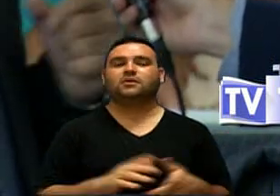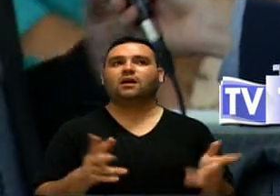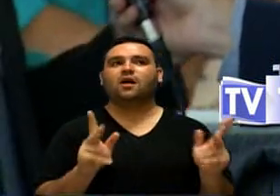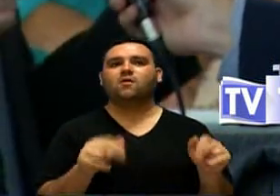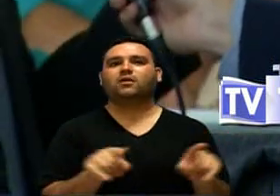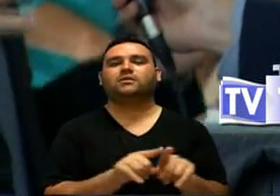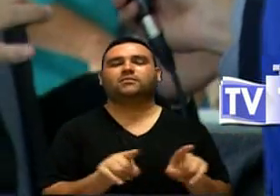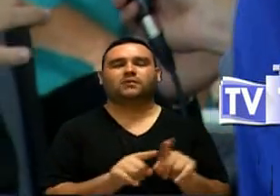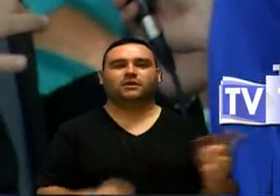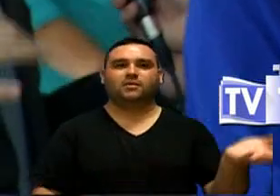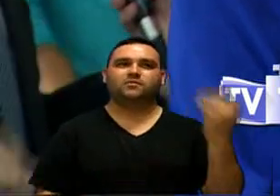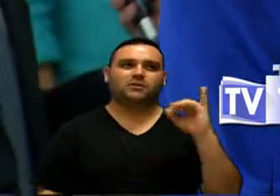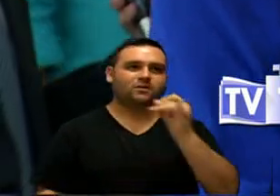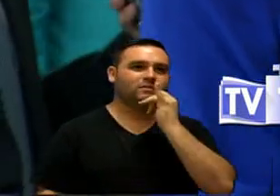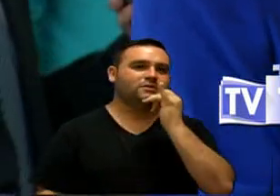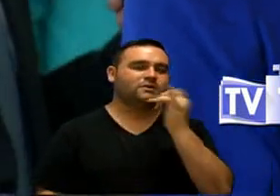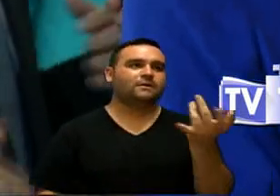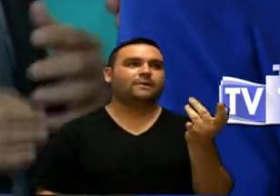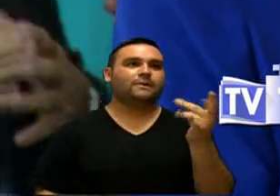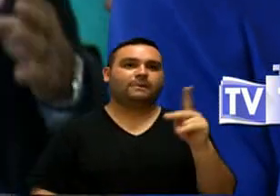já houve, por exemplo,